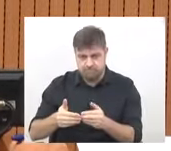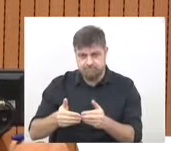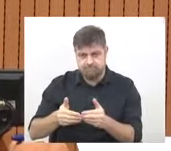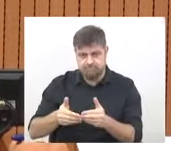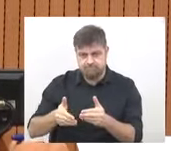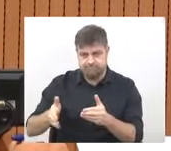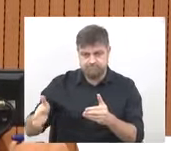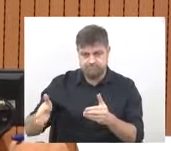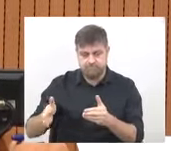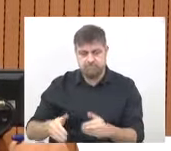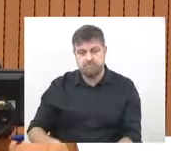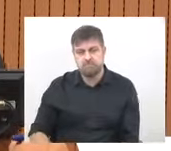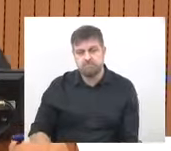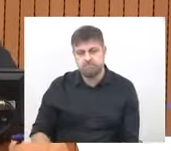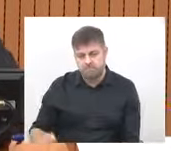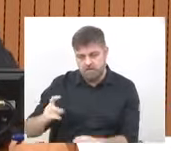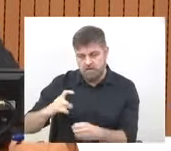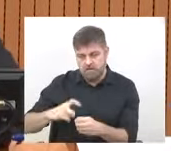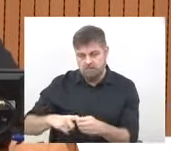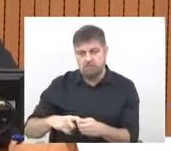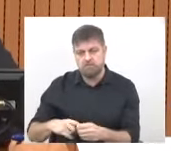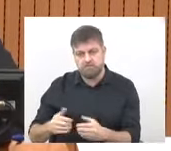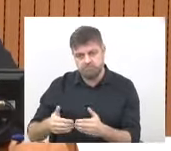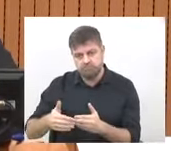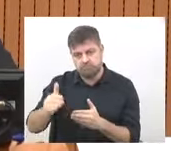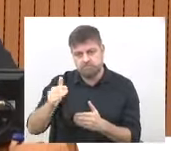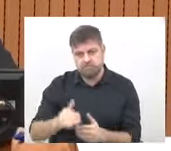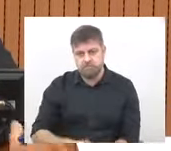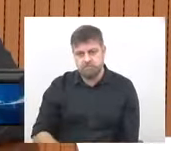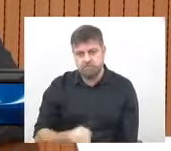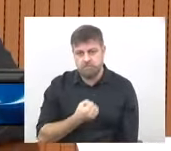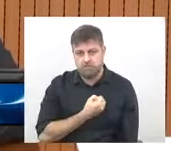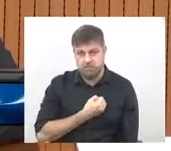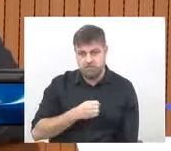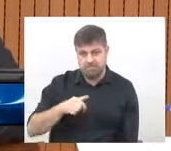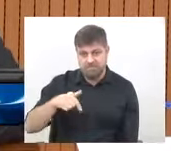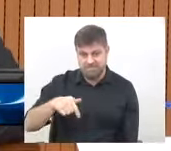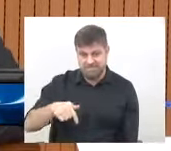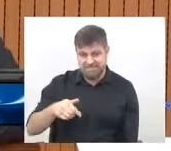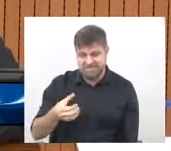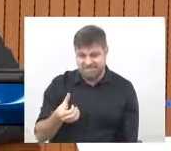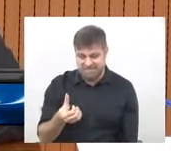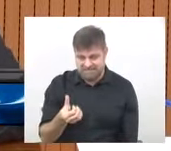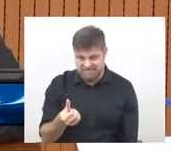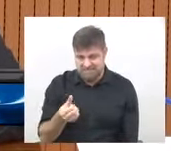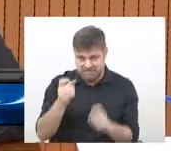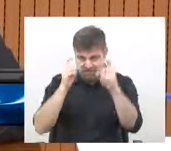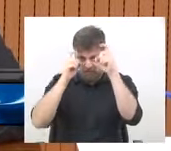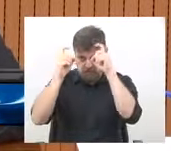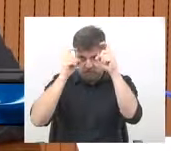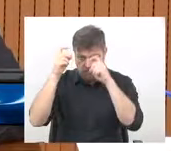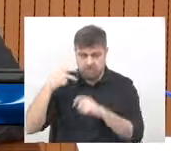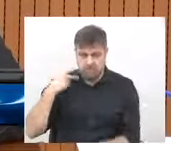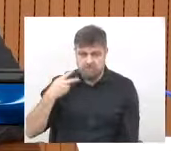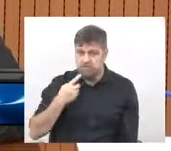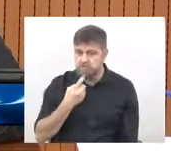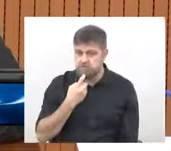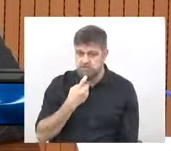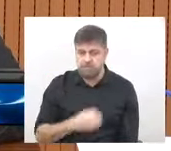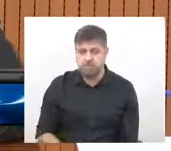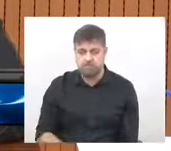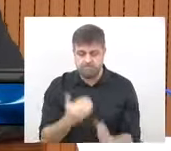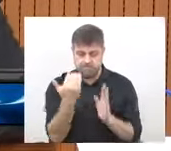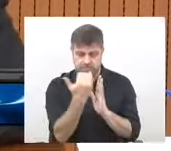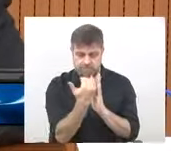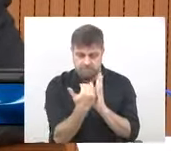a quórum está reaberta à 76ª reunião, reaberta à 76ª reunião ordinária, segunda parte, ordem do dia.